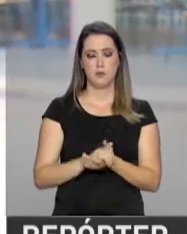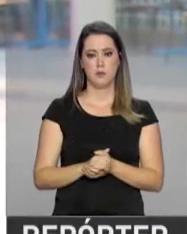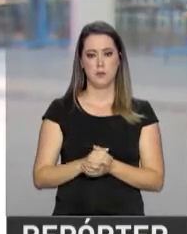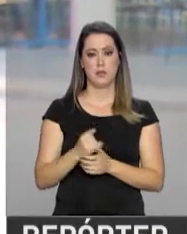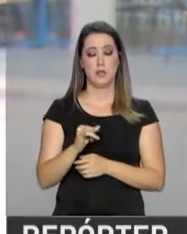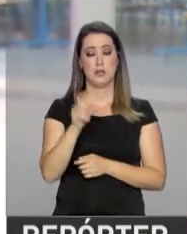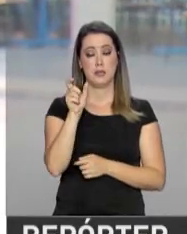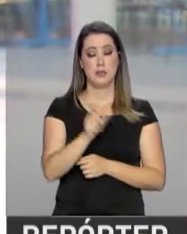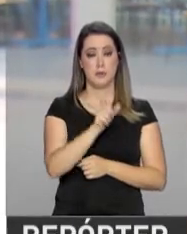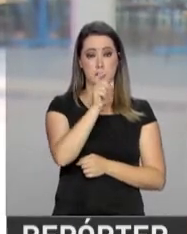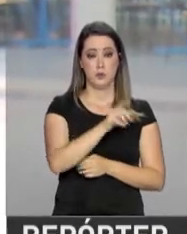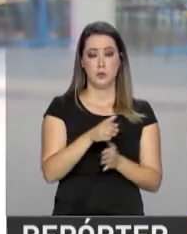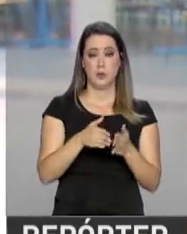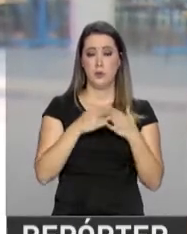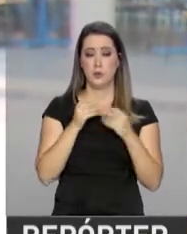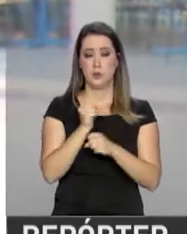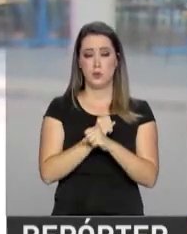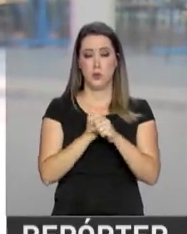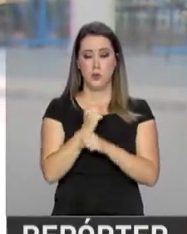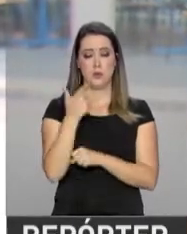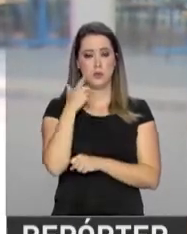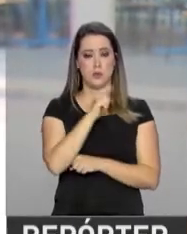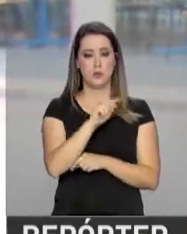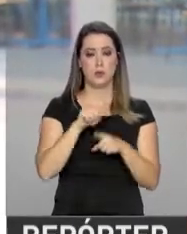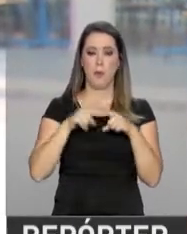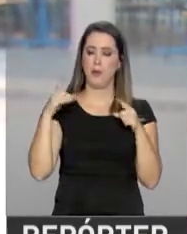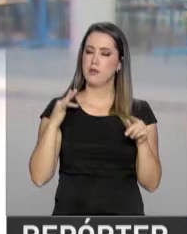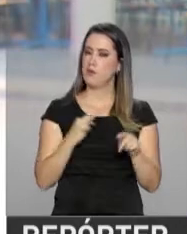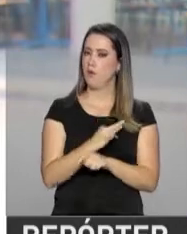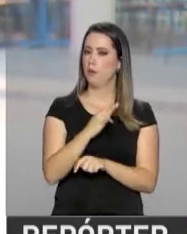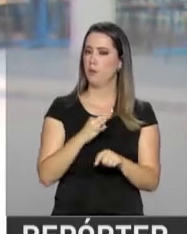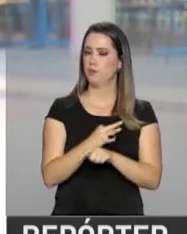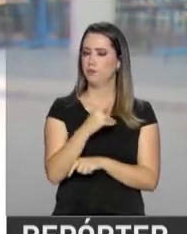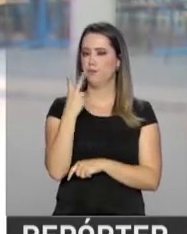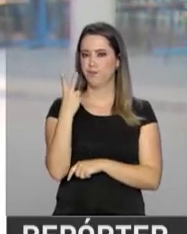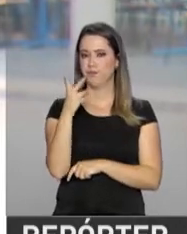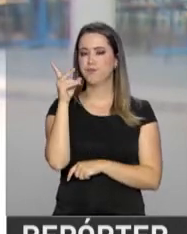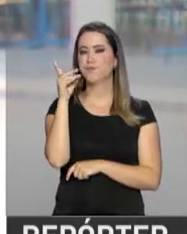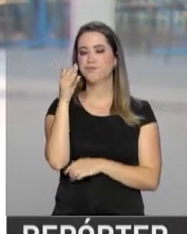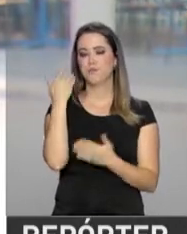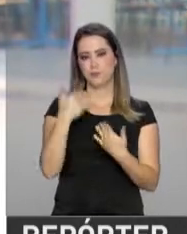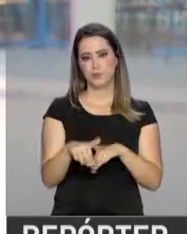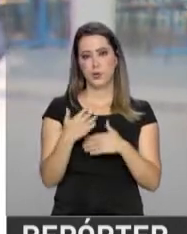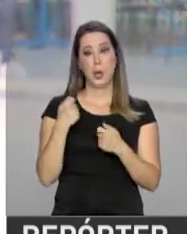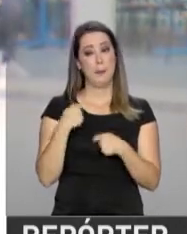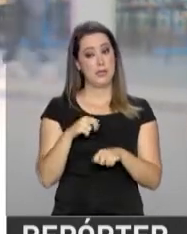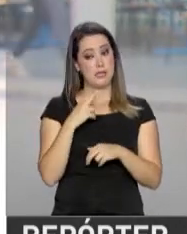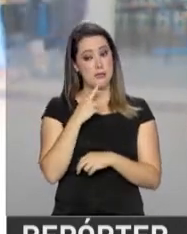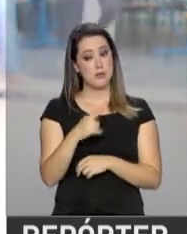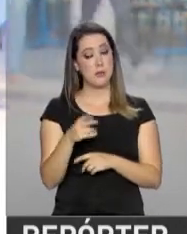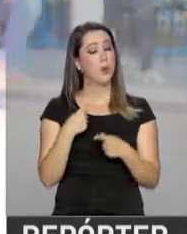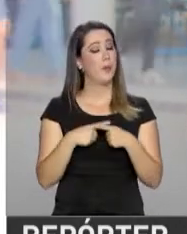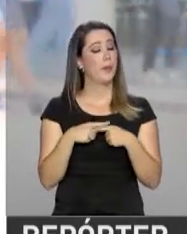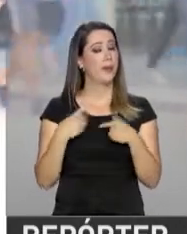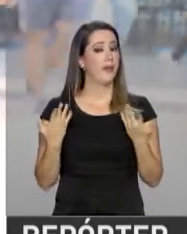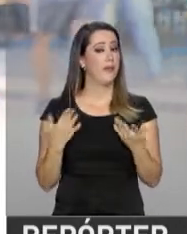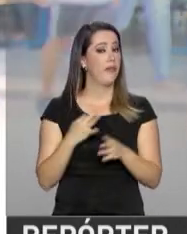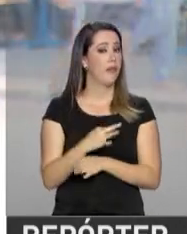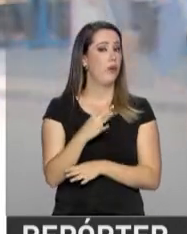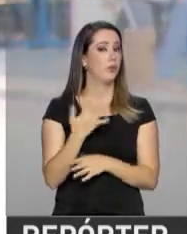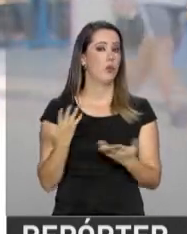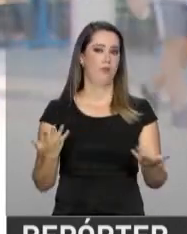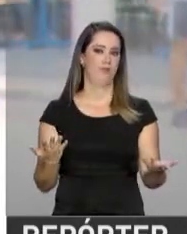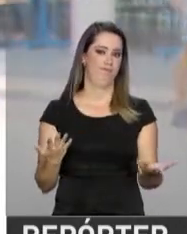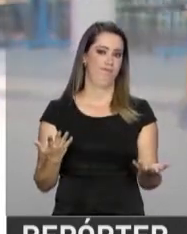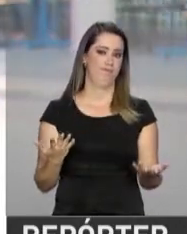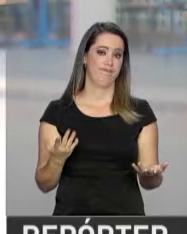pediu a isenção ano passado conseguiu mas faltou os dois dias de prova terá de justificar a ausência para conseguir nova